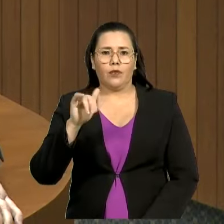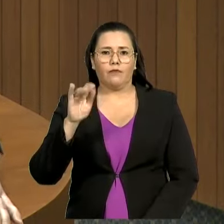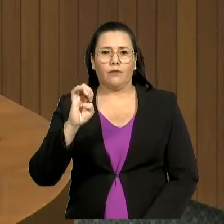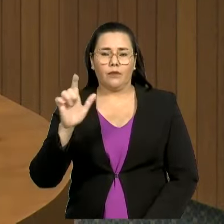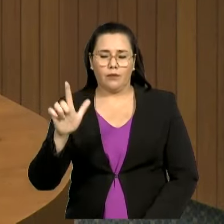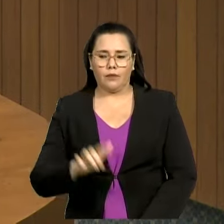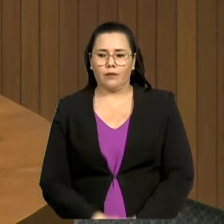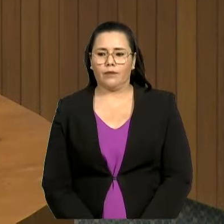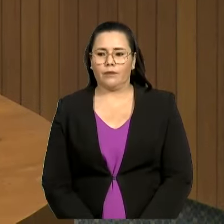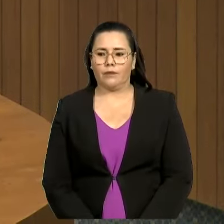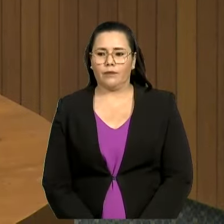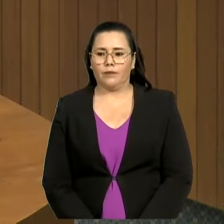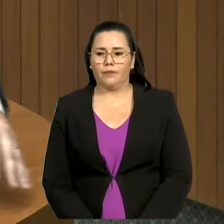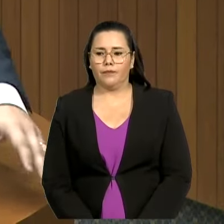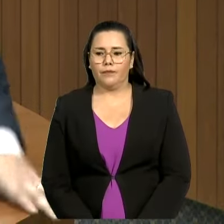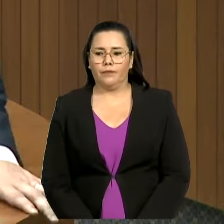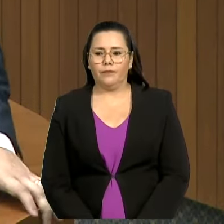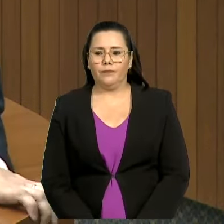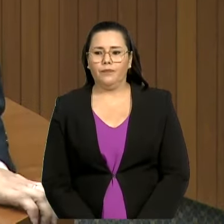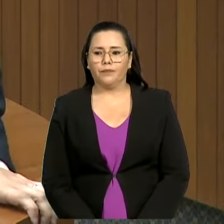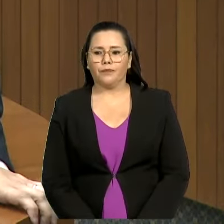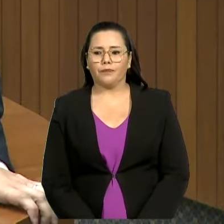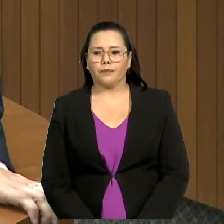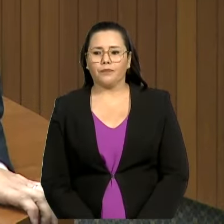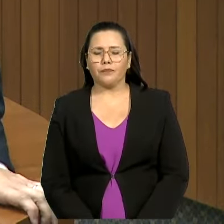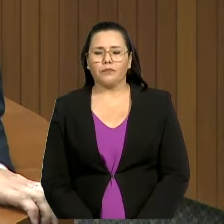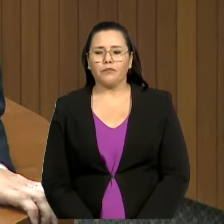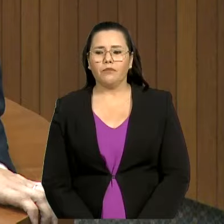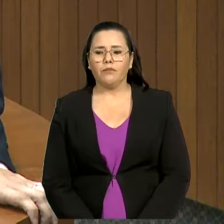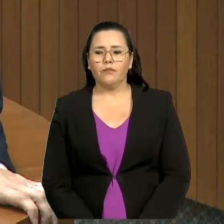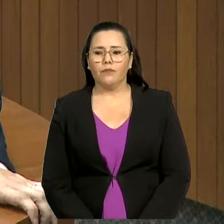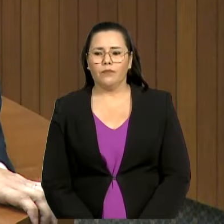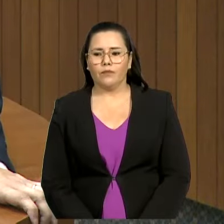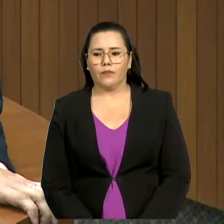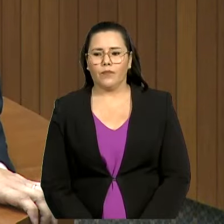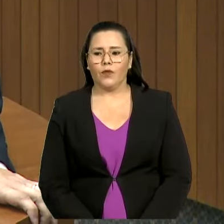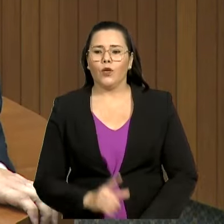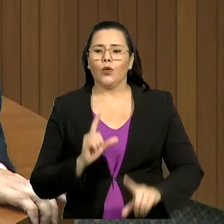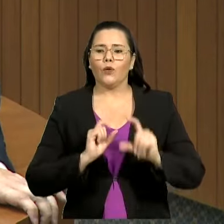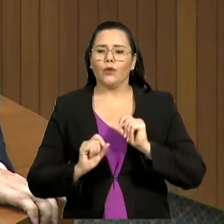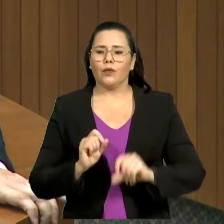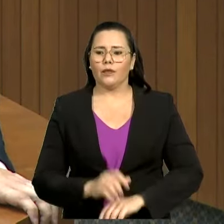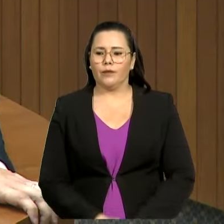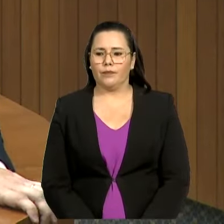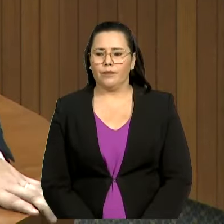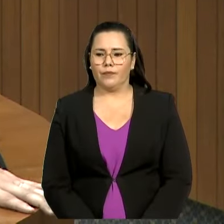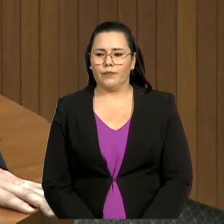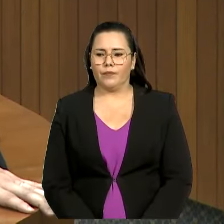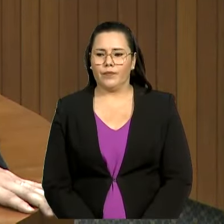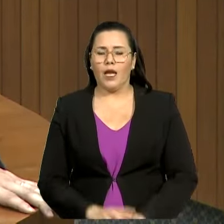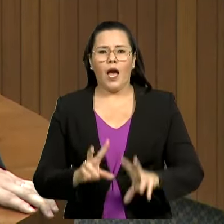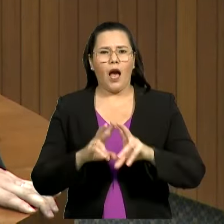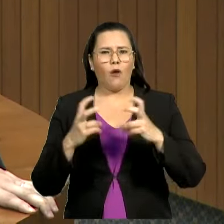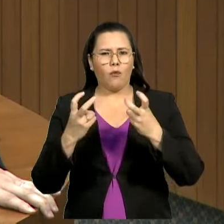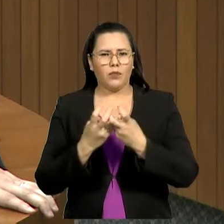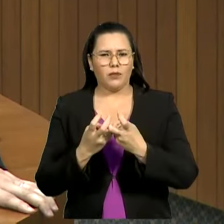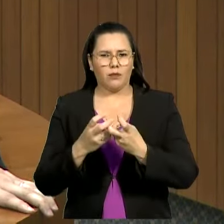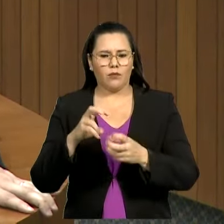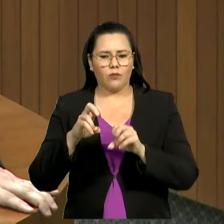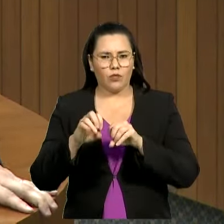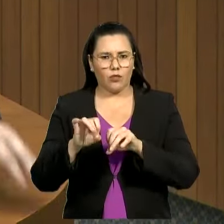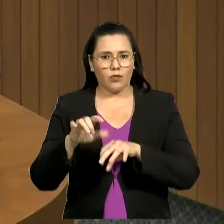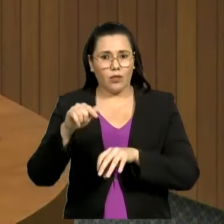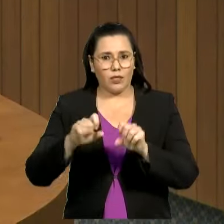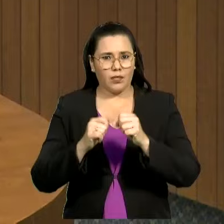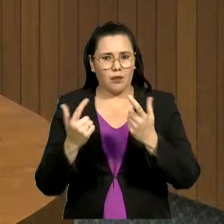notícia, e por isso mesmo a parte está concedida ao deputado Rafael, de nenhuma ação da Comissão de Educação. Nenhuma.